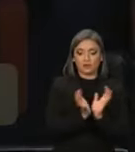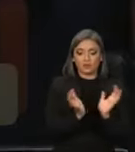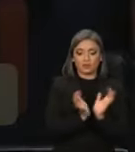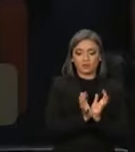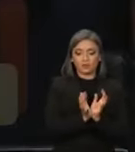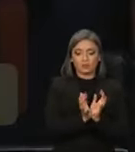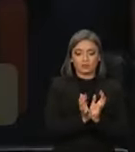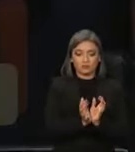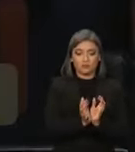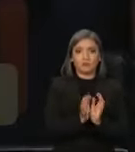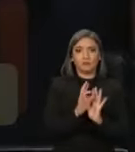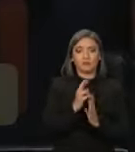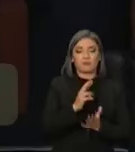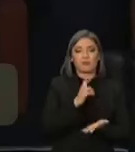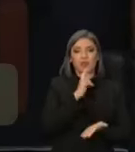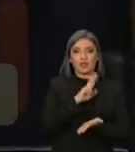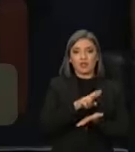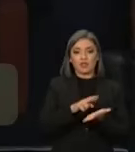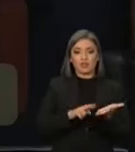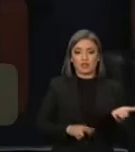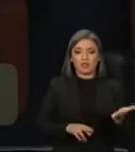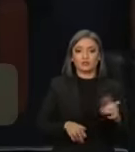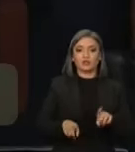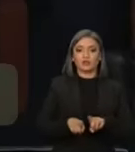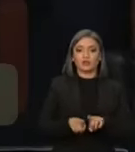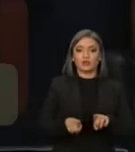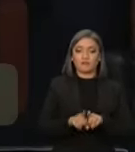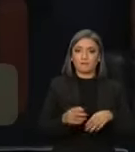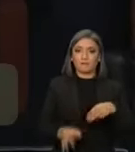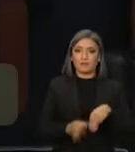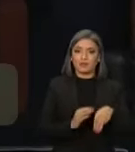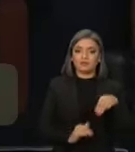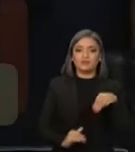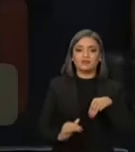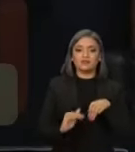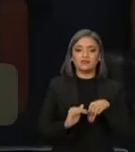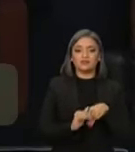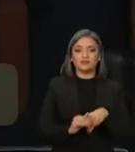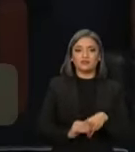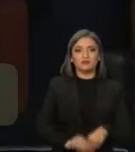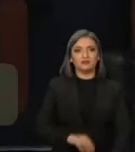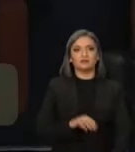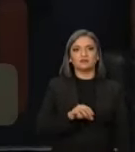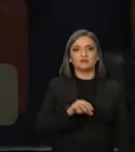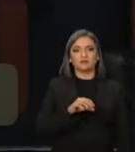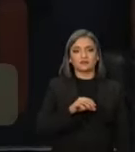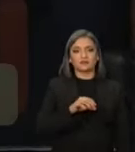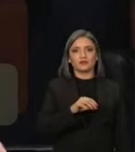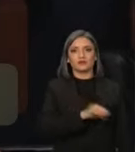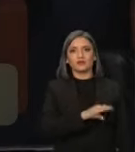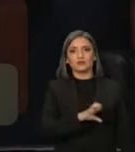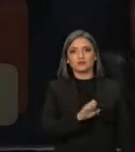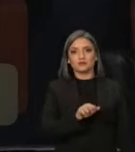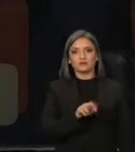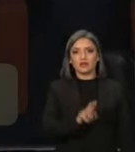da relatoria do também insigne ministro César Peluso, em julgamento de